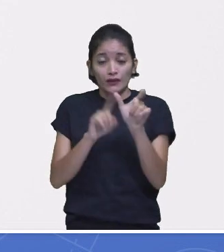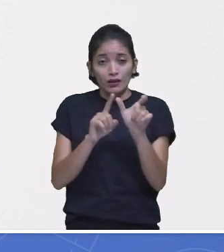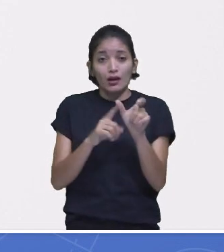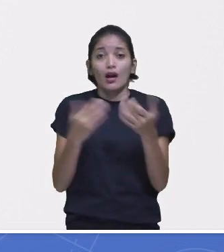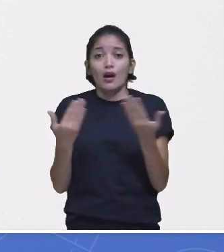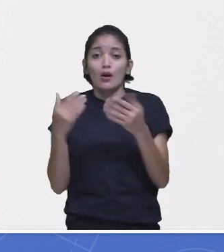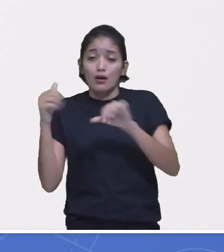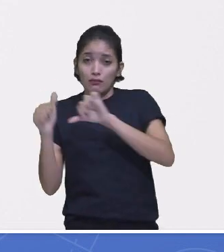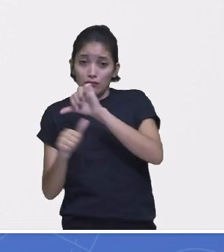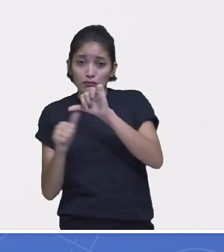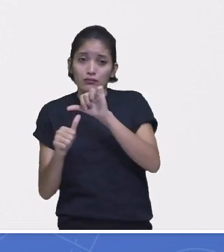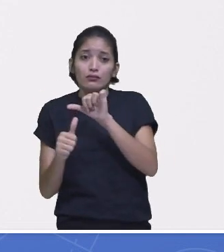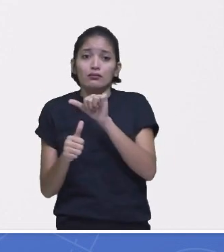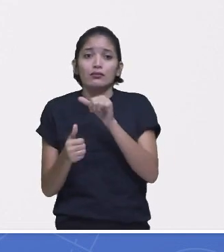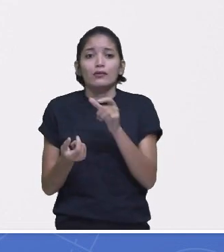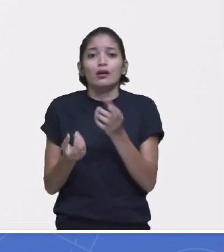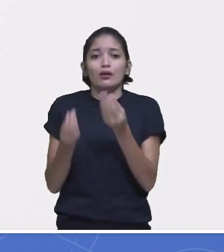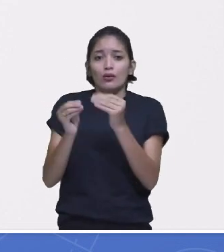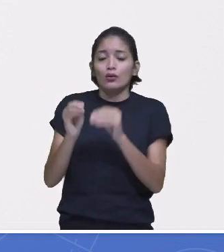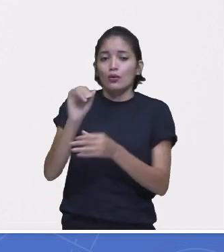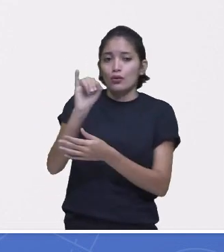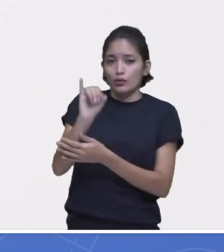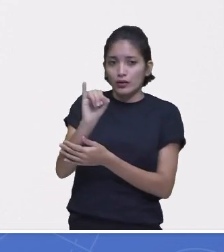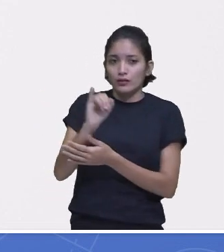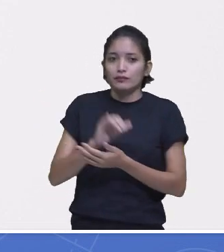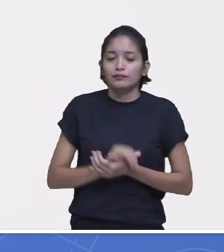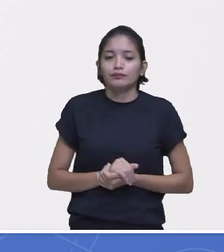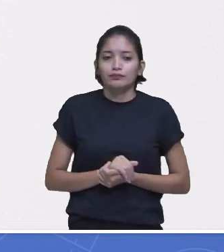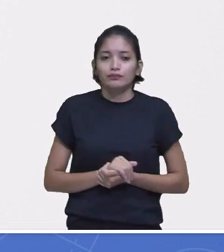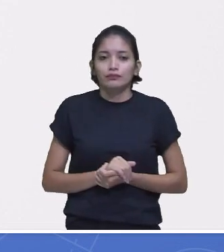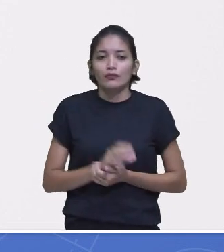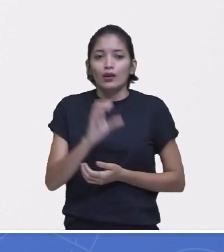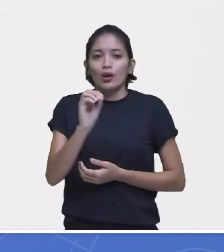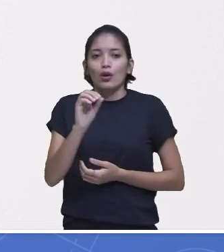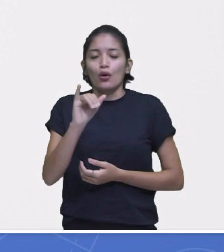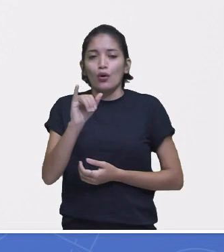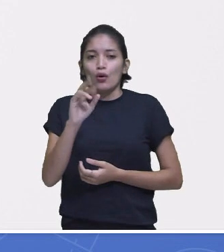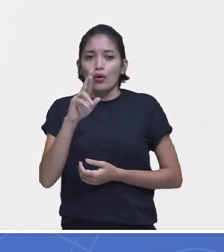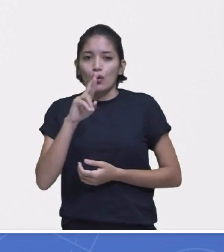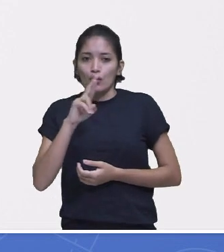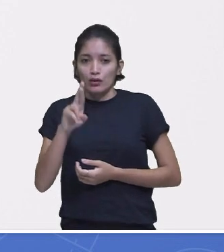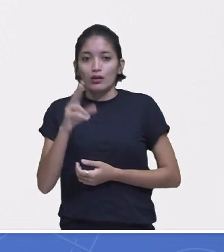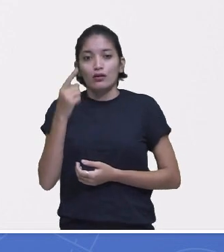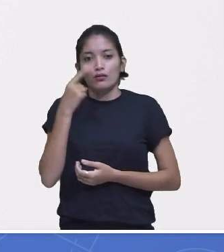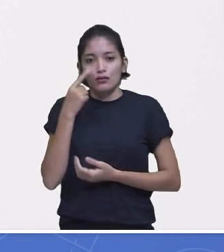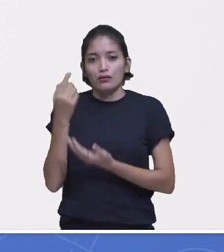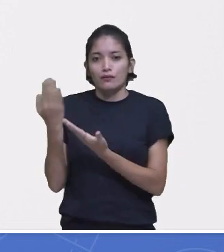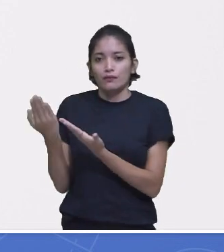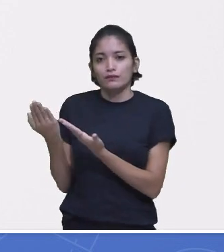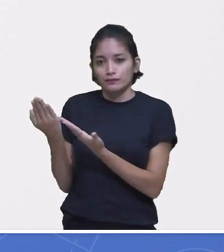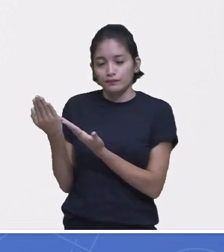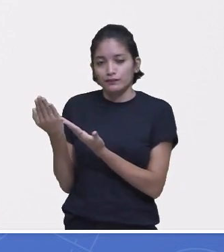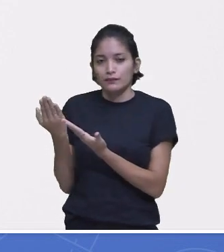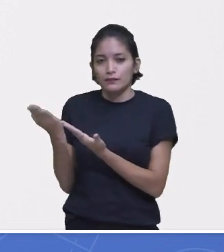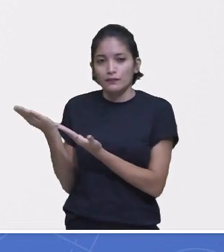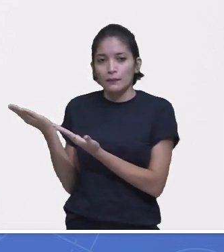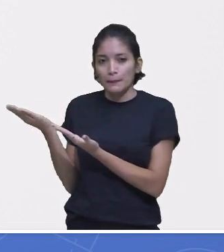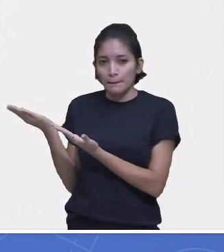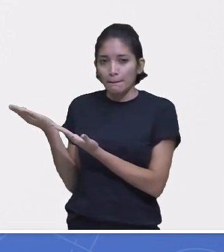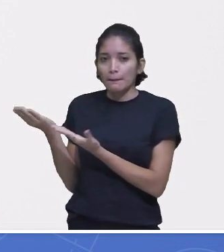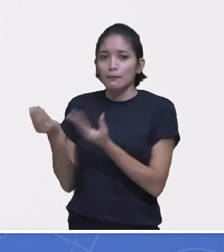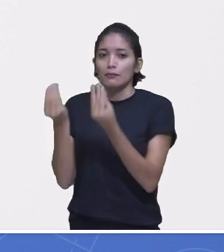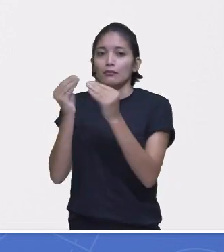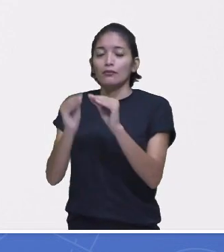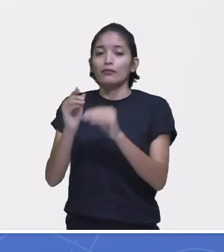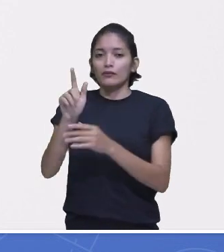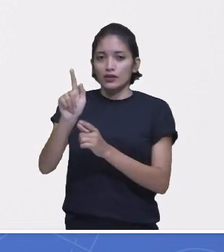ficou piens. Ok? Verbo irregular. O oír, eu oigo, tu oyes, e aí se vai, né? Tem um acréscimo da